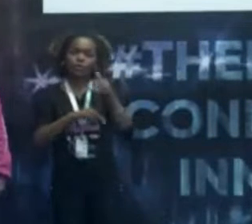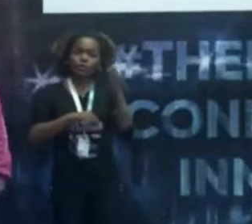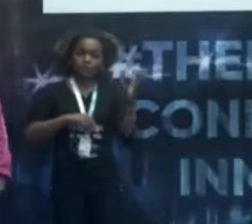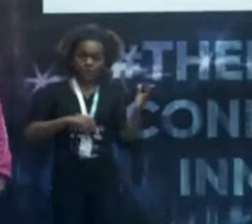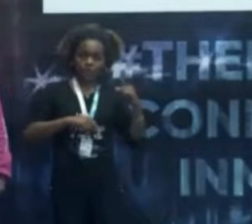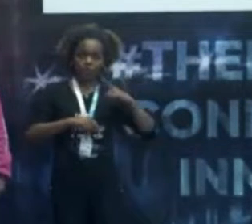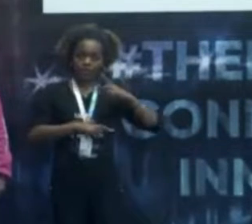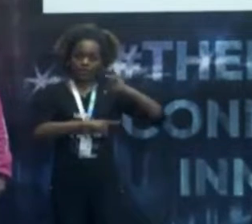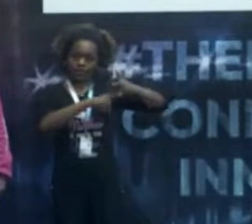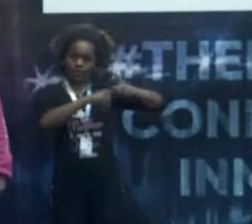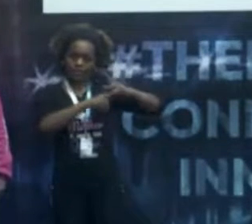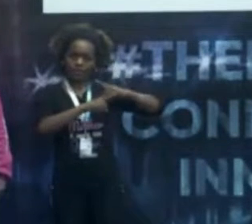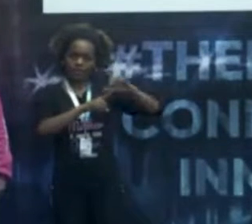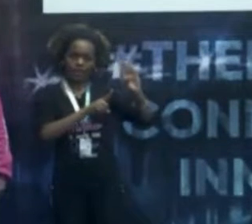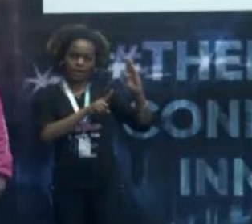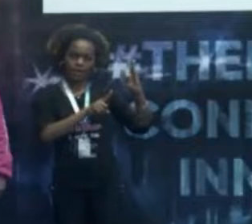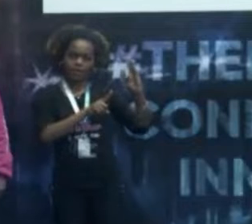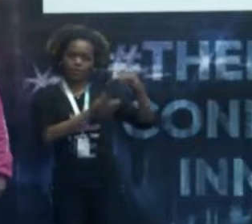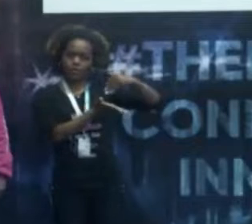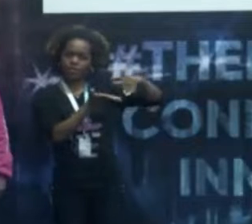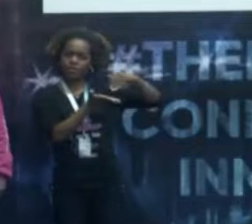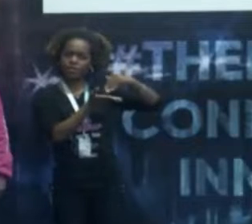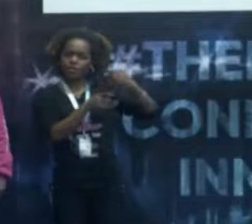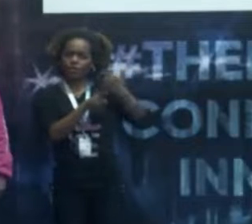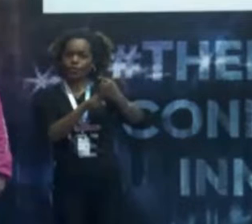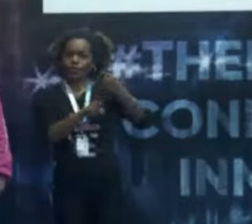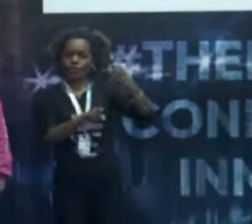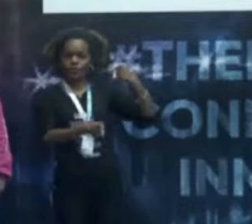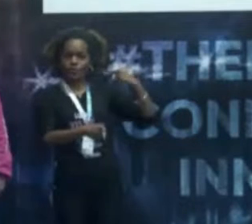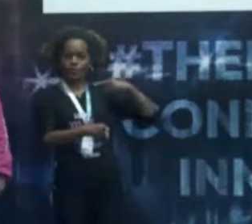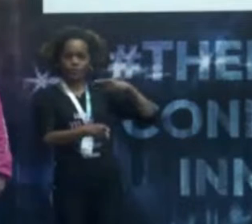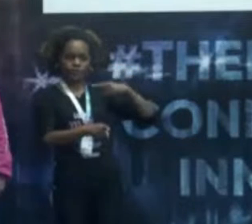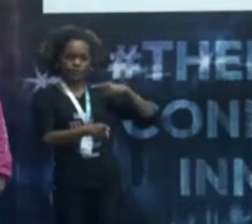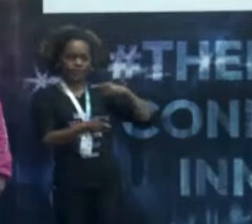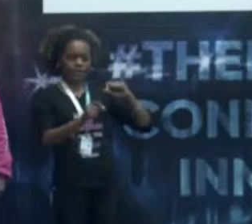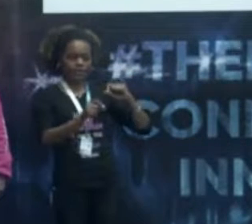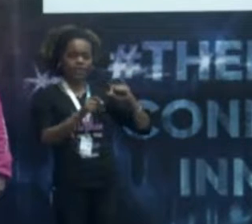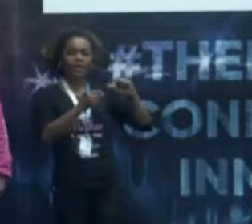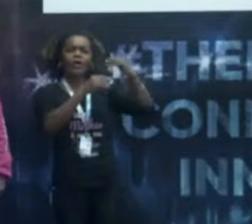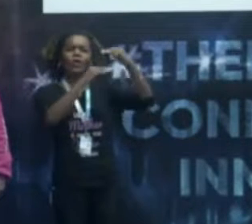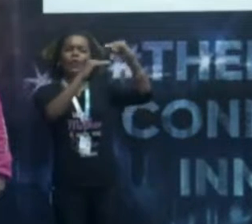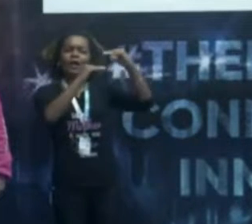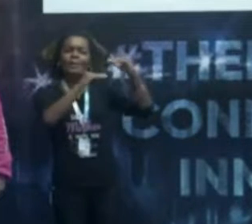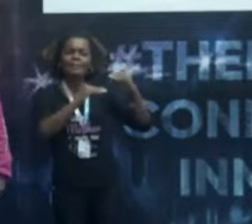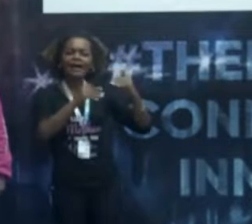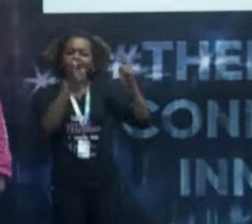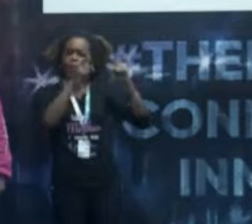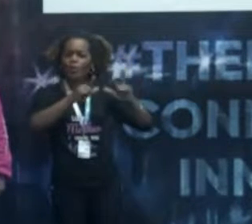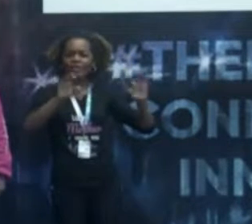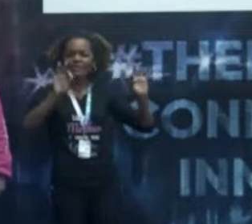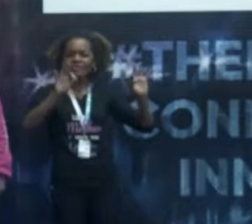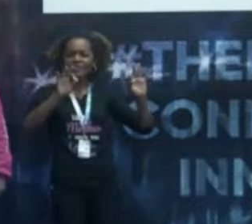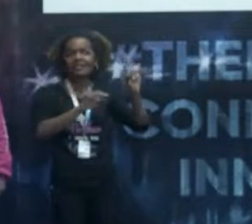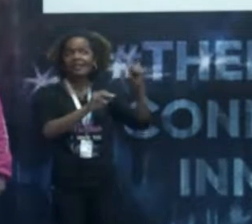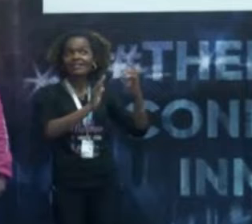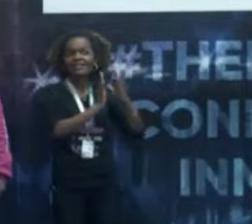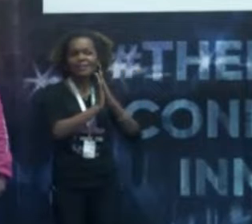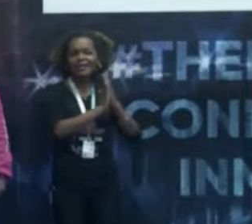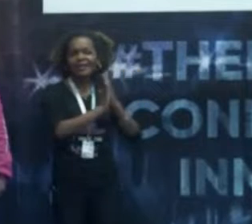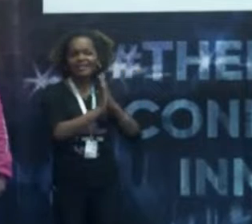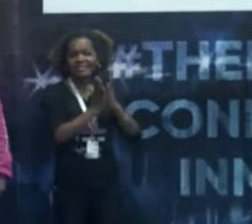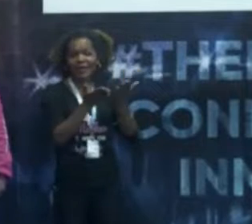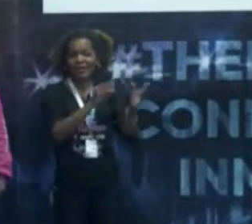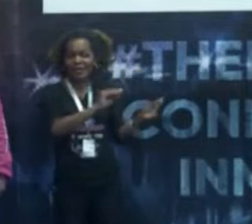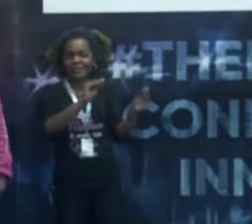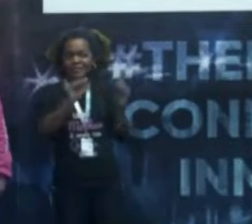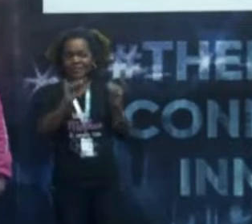uma porta aqui do meu escritório e ao fundo tem um armário que está bem vazio, só com algumas coisinhas, uns bonecos que eu fiz uma mudança recente, não consegui botar tudo